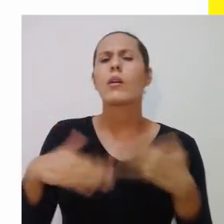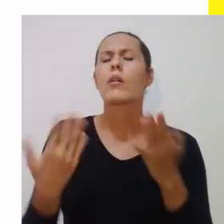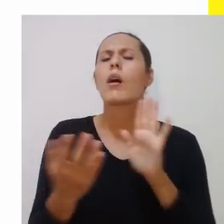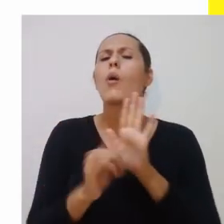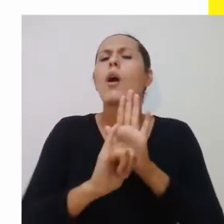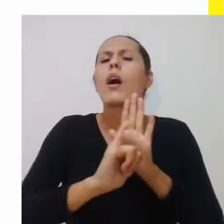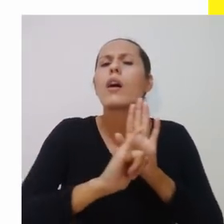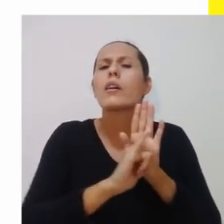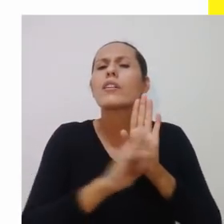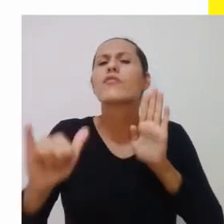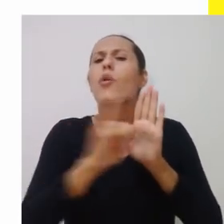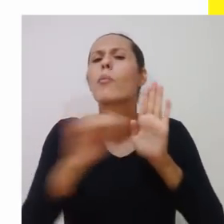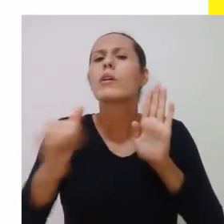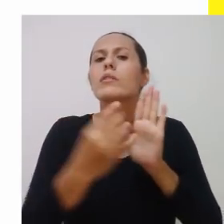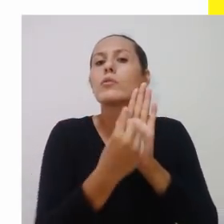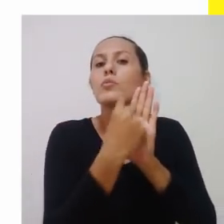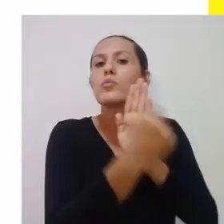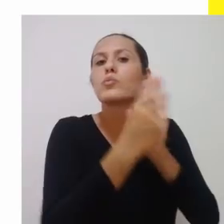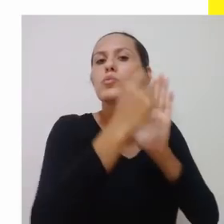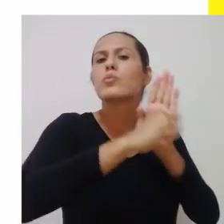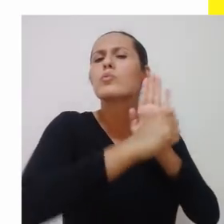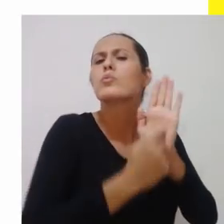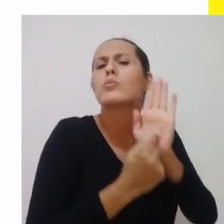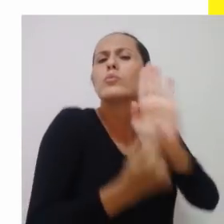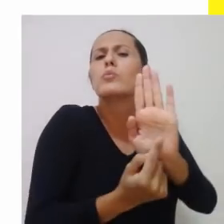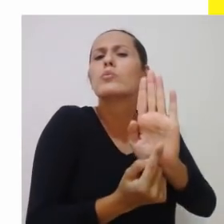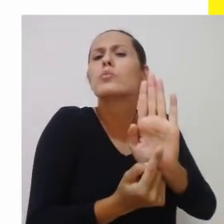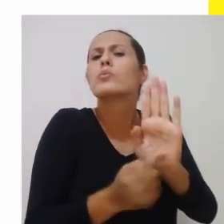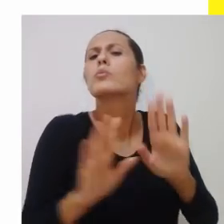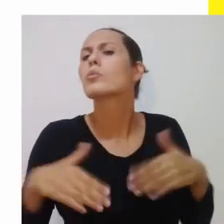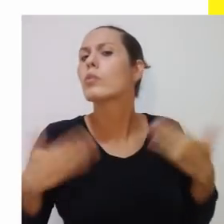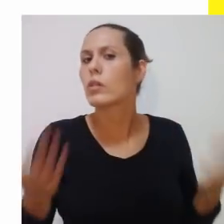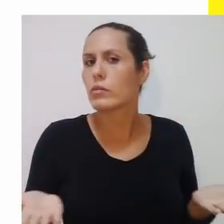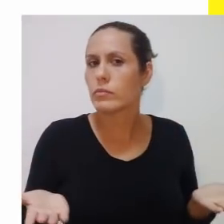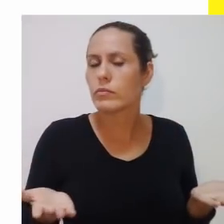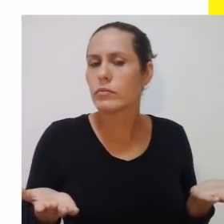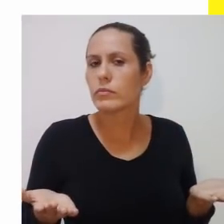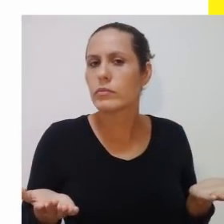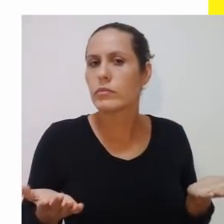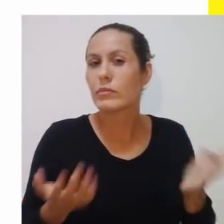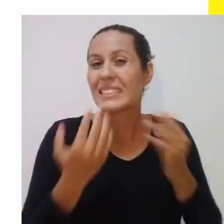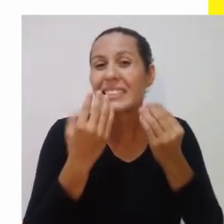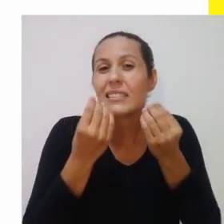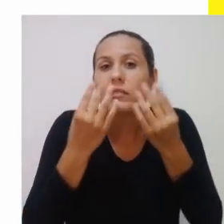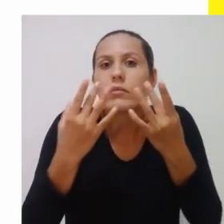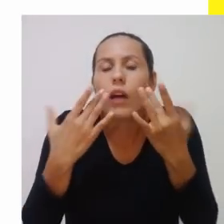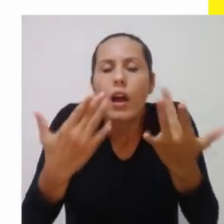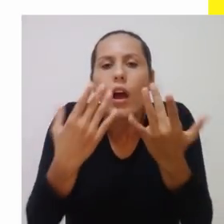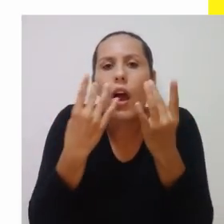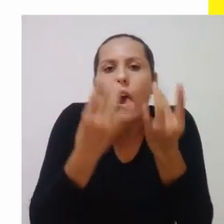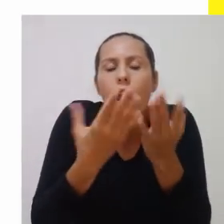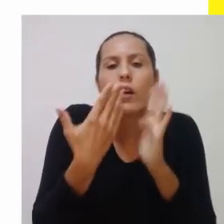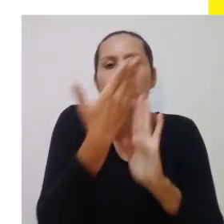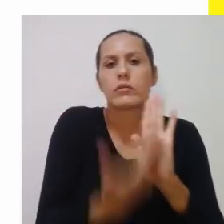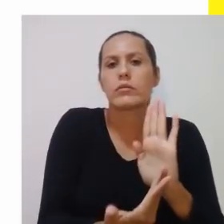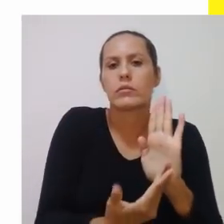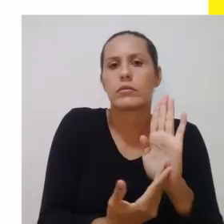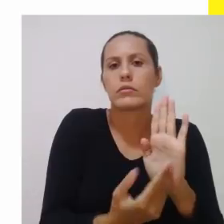informação explícita? A que está escrita. Qual é a informação que está na